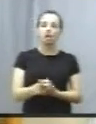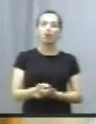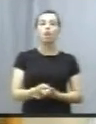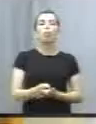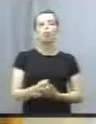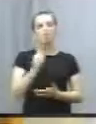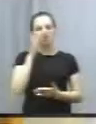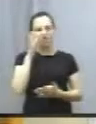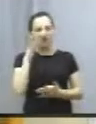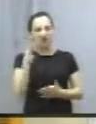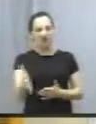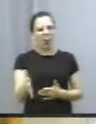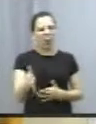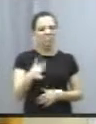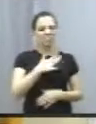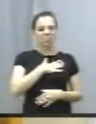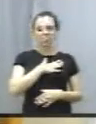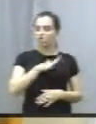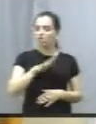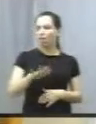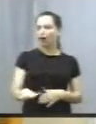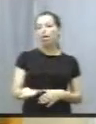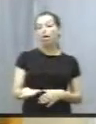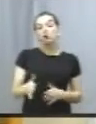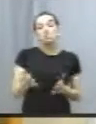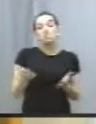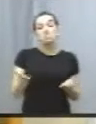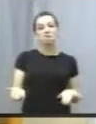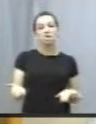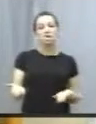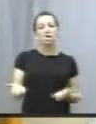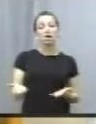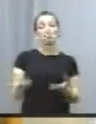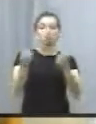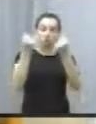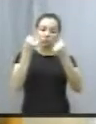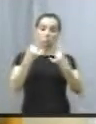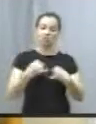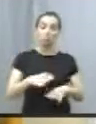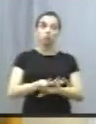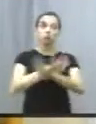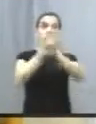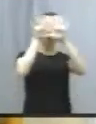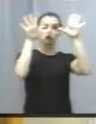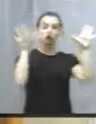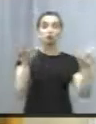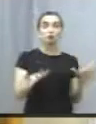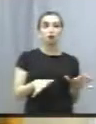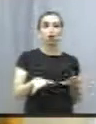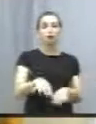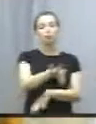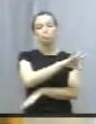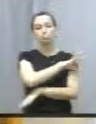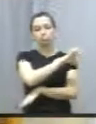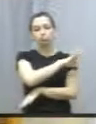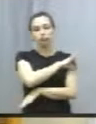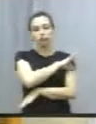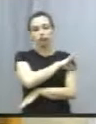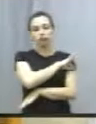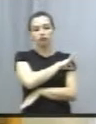não gosta, mas eu acho que dentro dos motivos alencados para a prefeitura, tá,